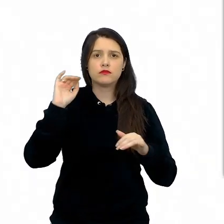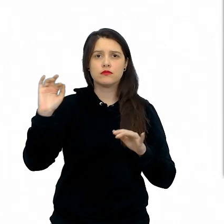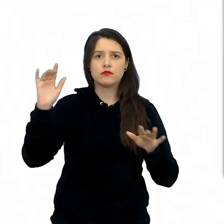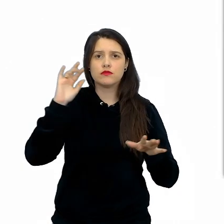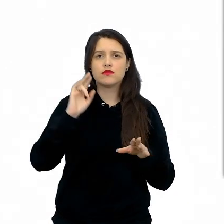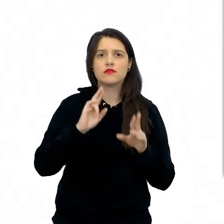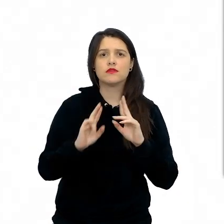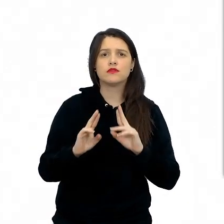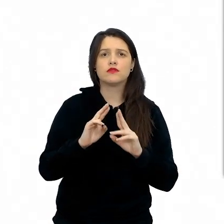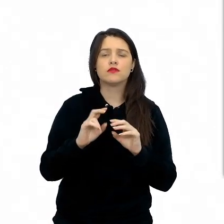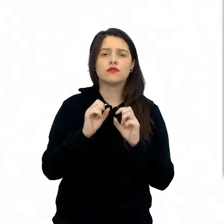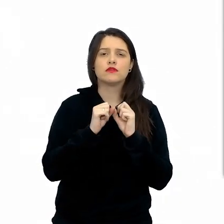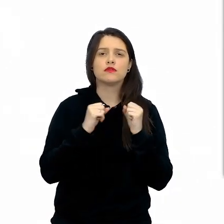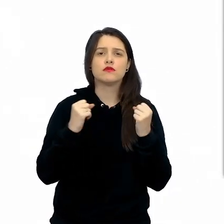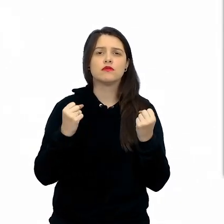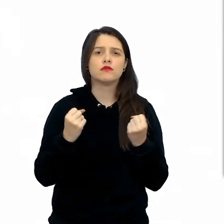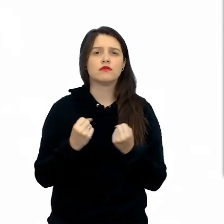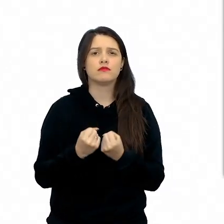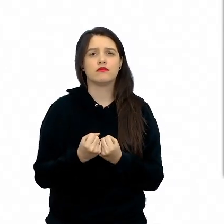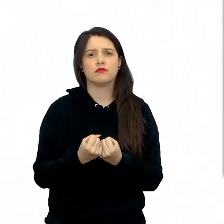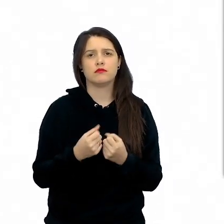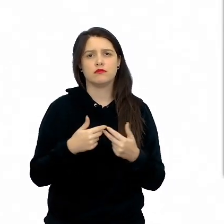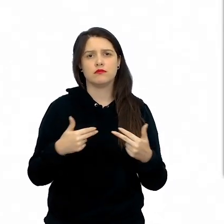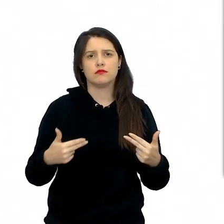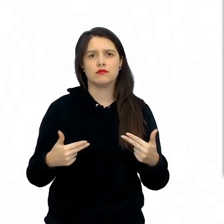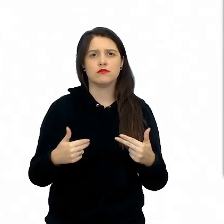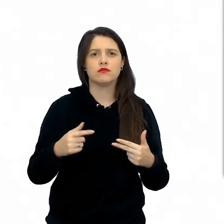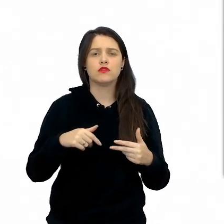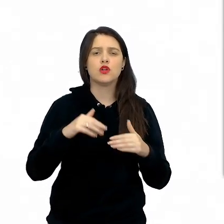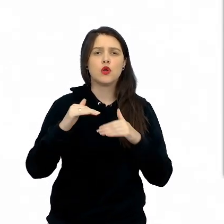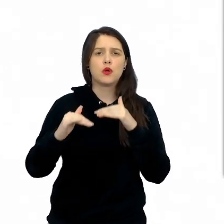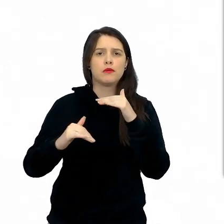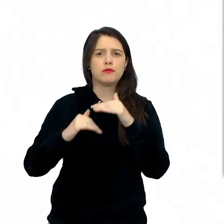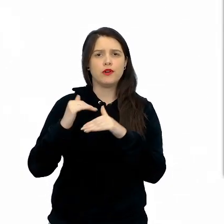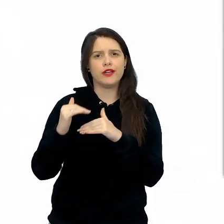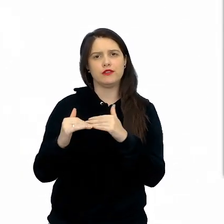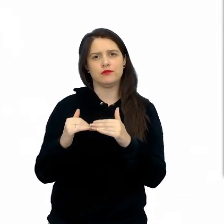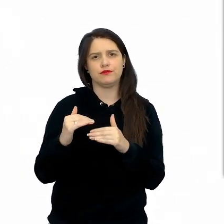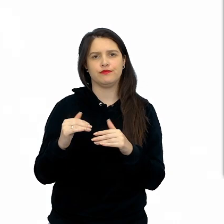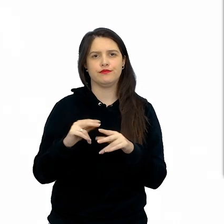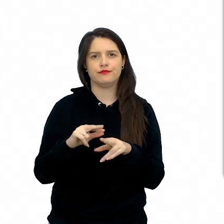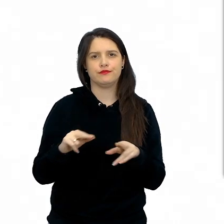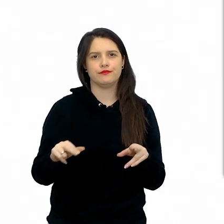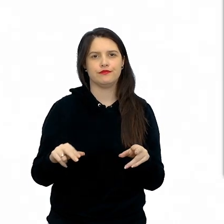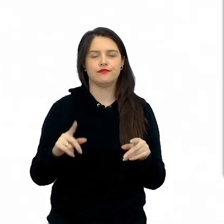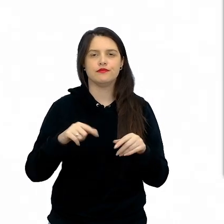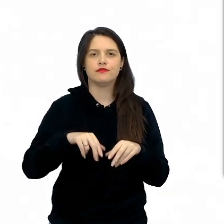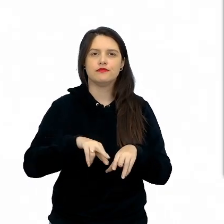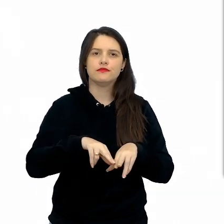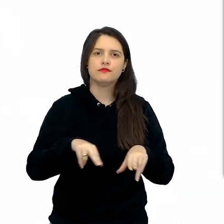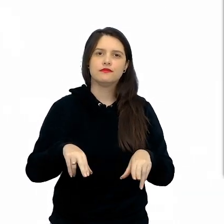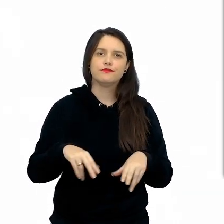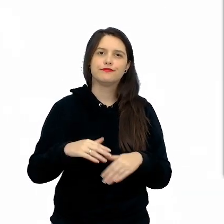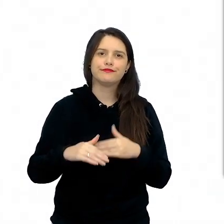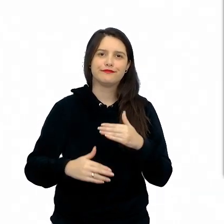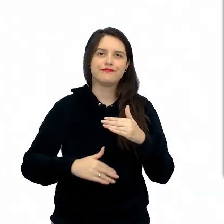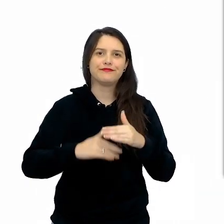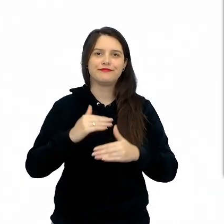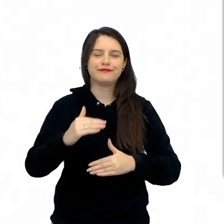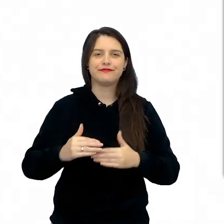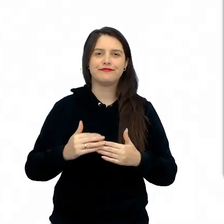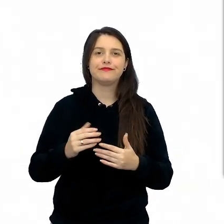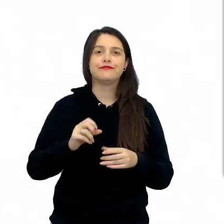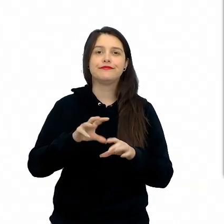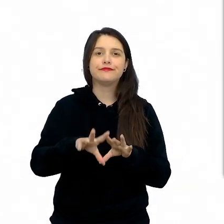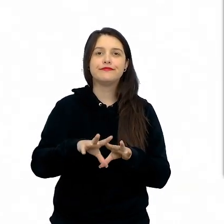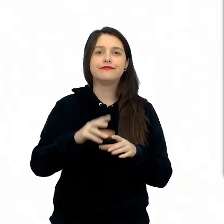relacionados com os temas que podem promover o processo de ensino e de aprendizagem. Após assistirem essa